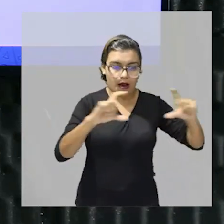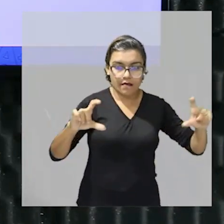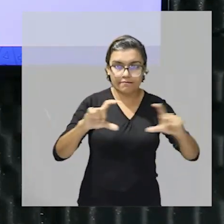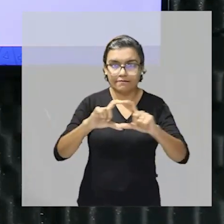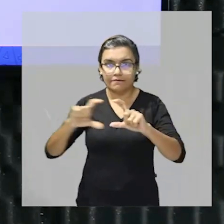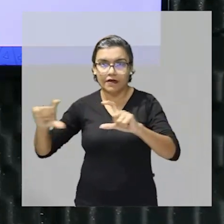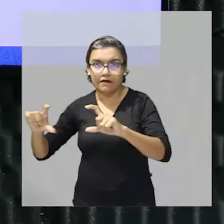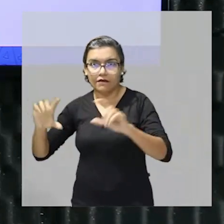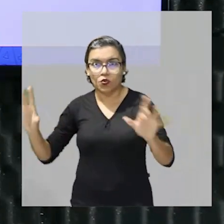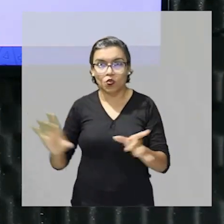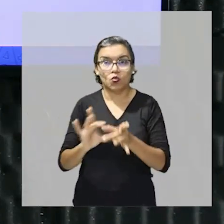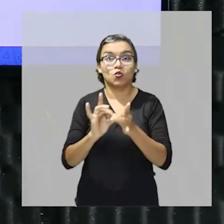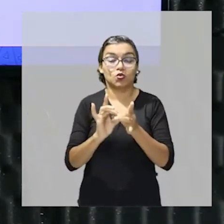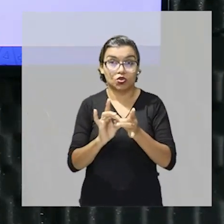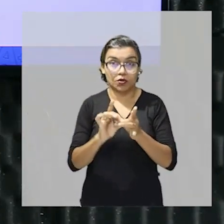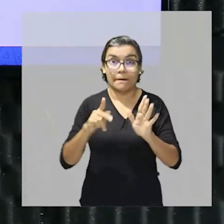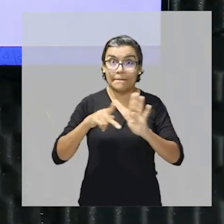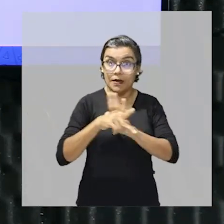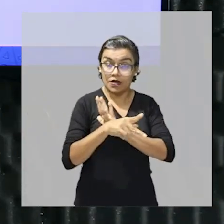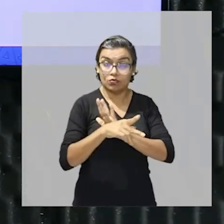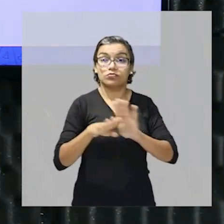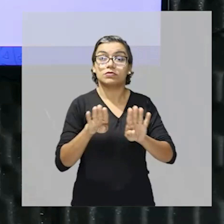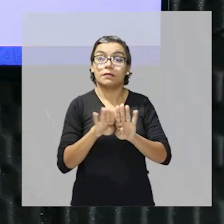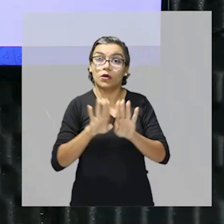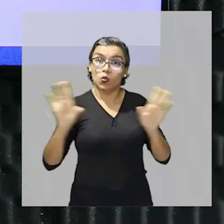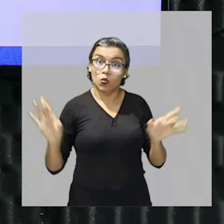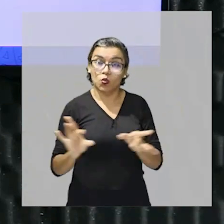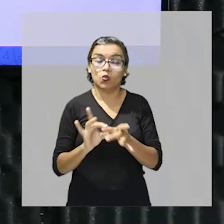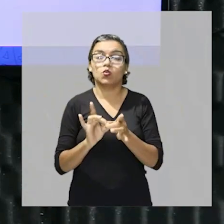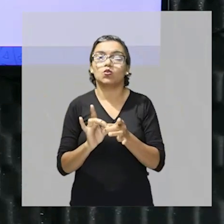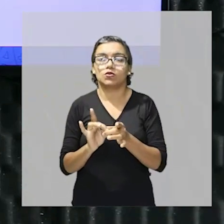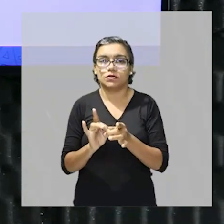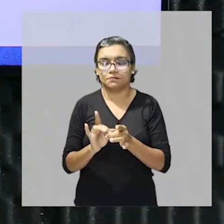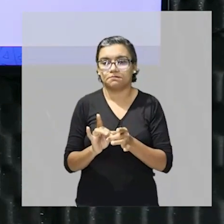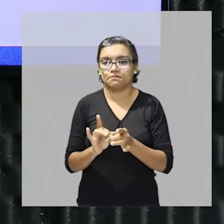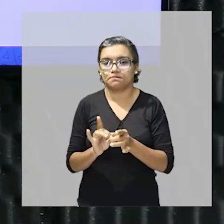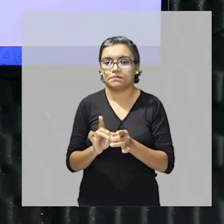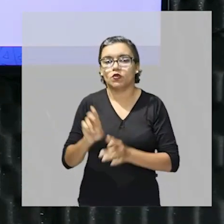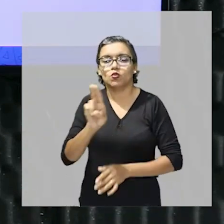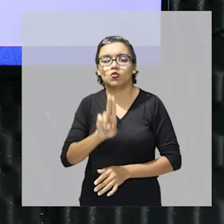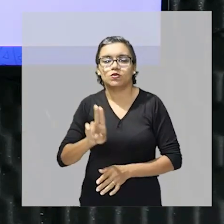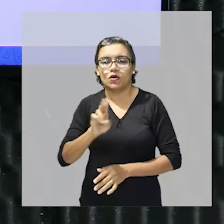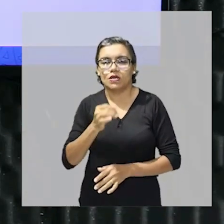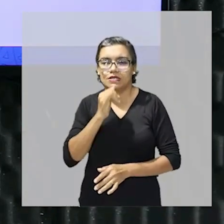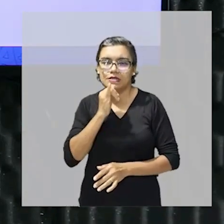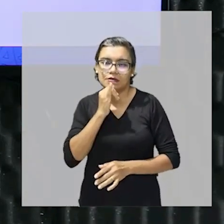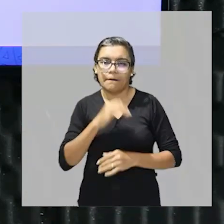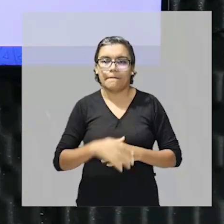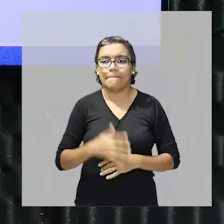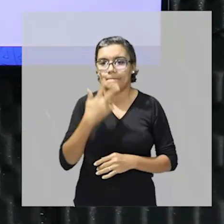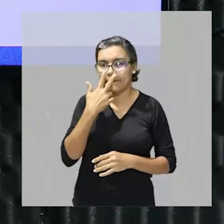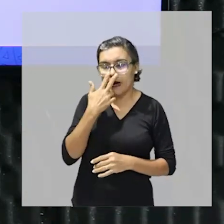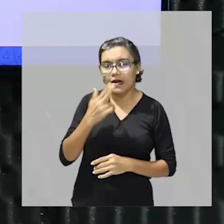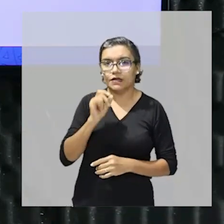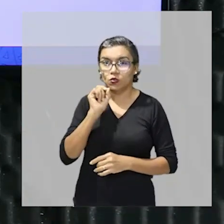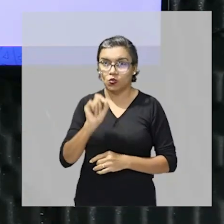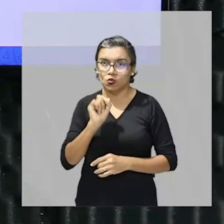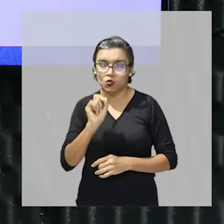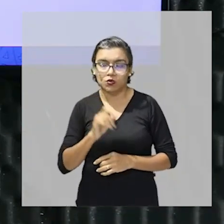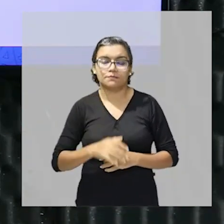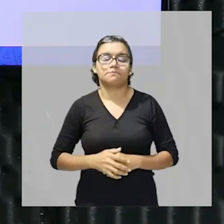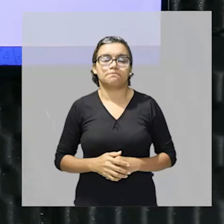ou os períodos. Eles funcionam como the glue, ou seja, a cola que une